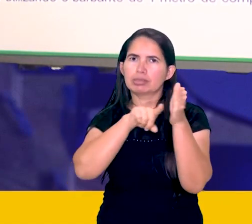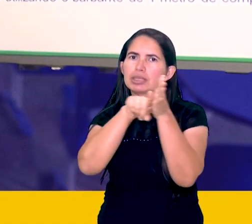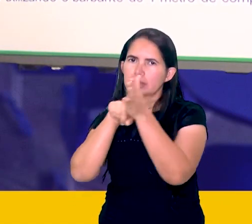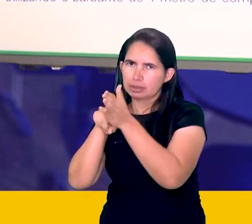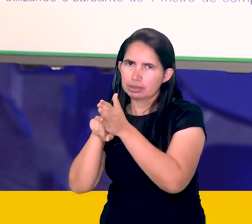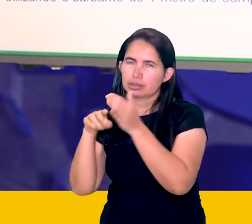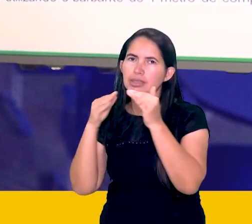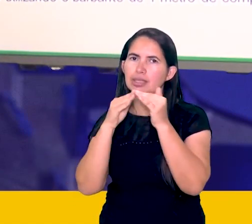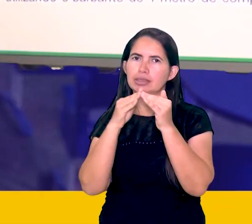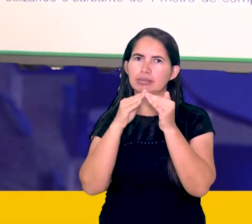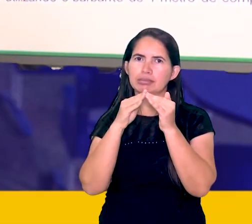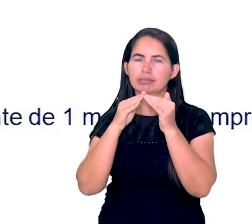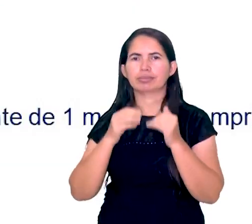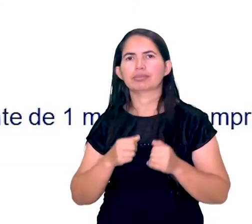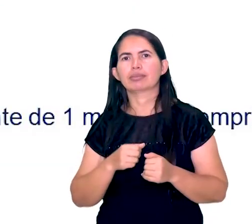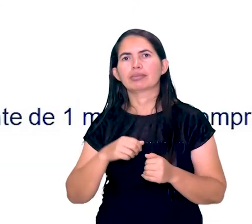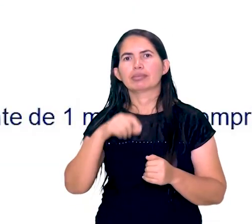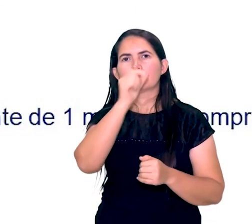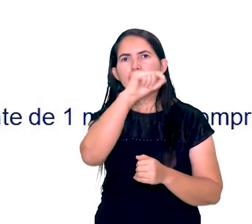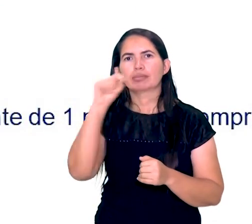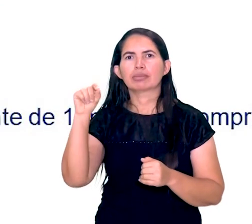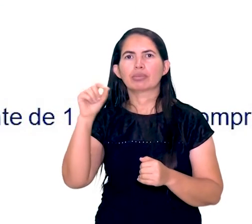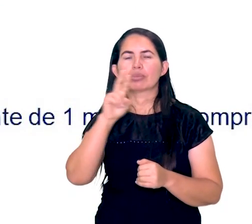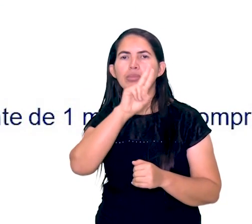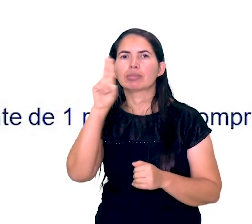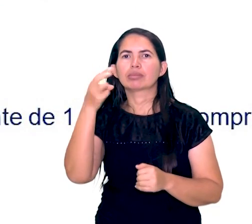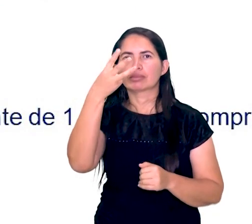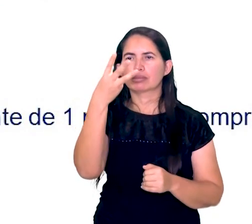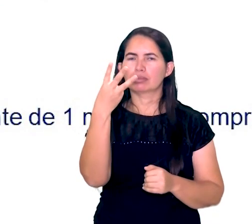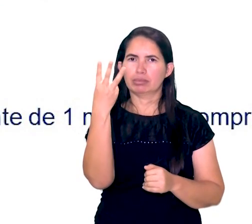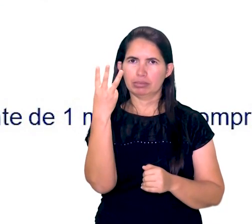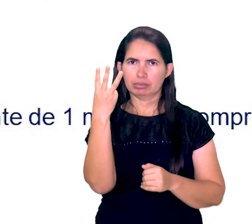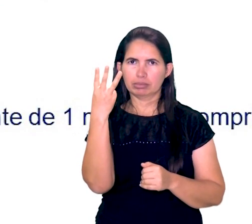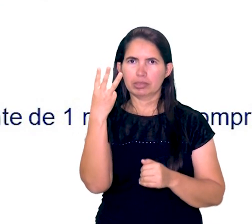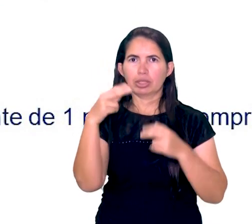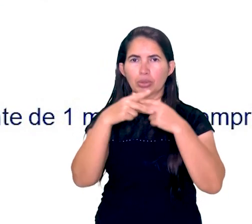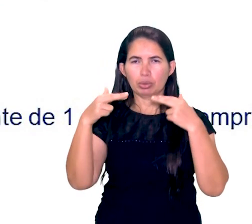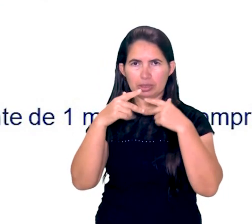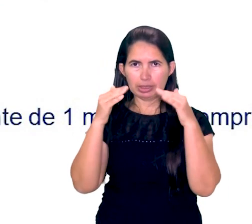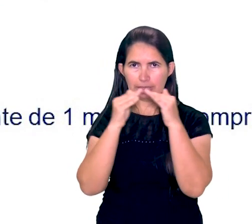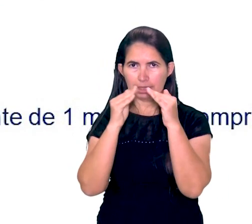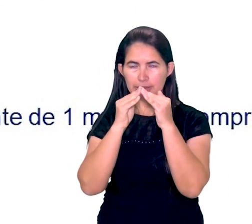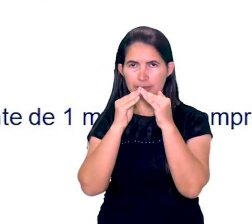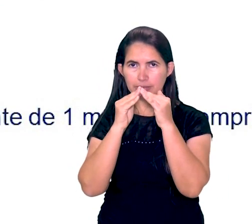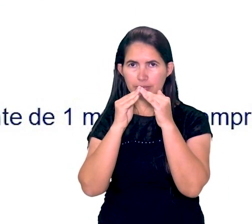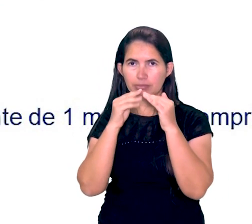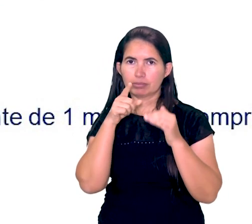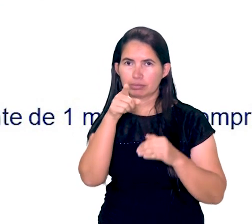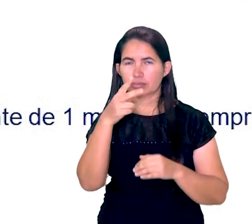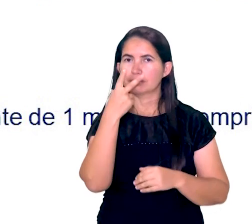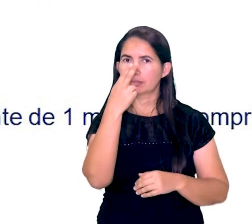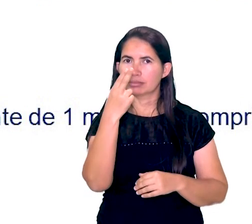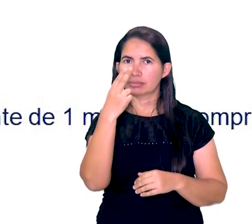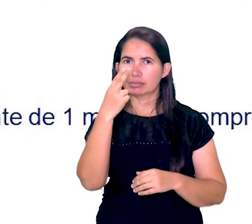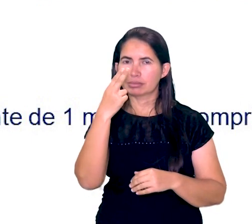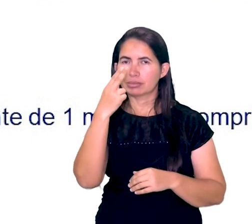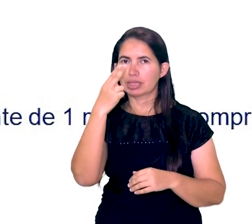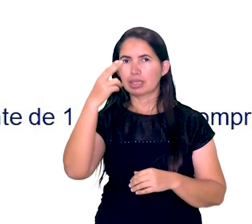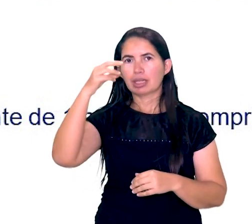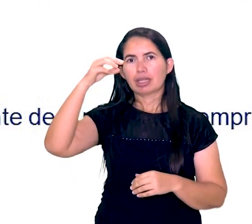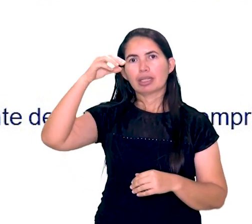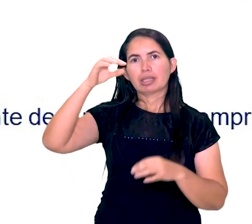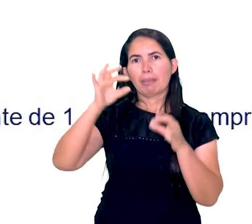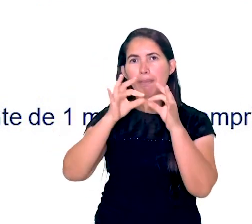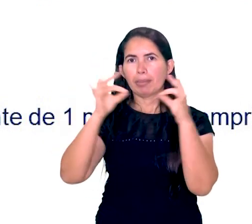segunda? Escreva o nome de 3 coisas de sua casa que você acha que mede mais. Olha aqui,